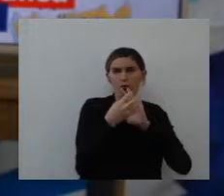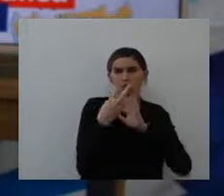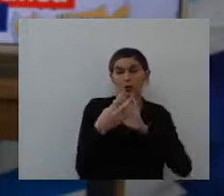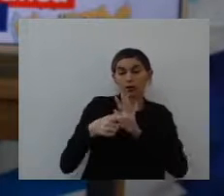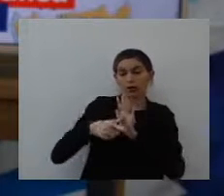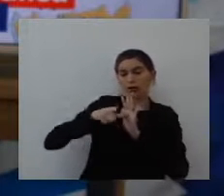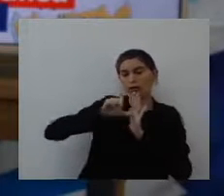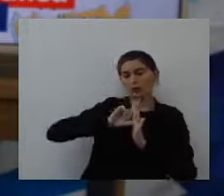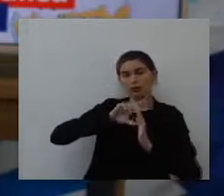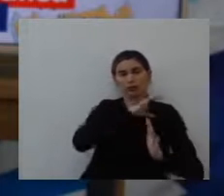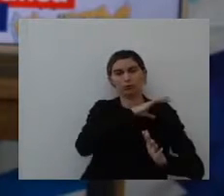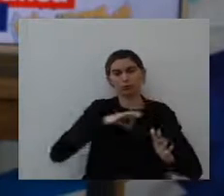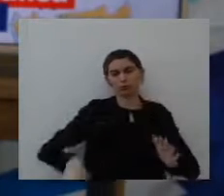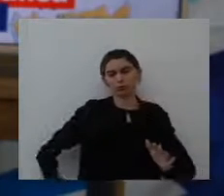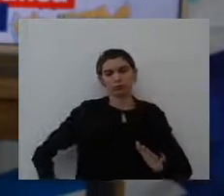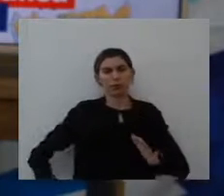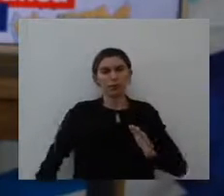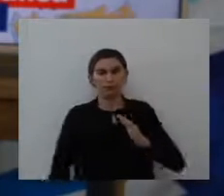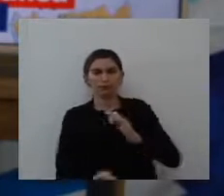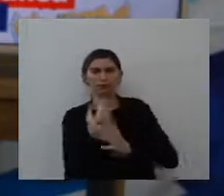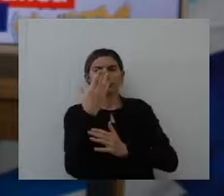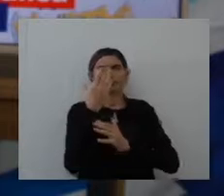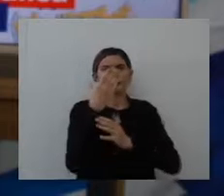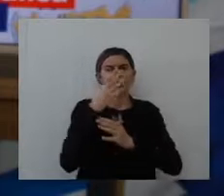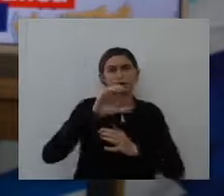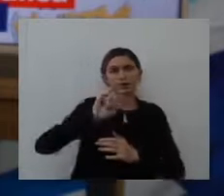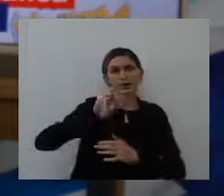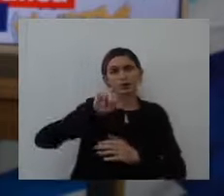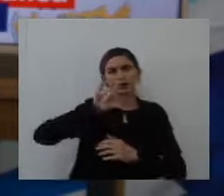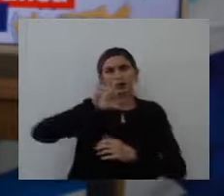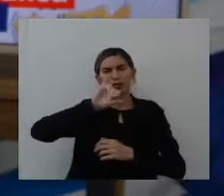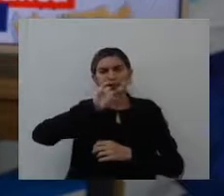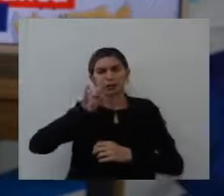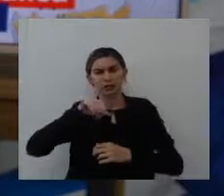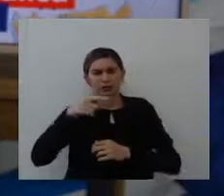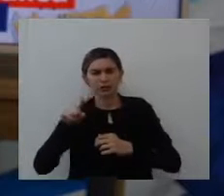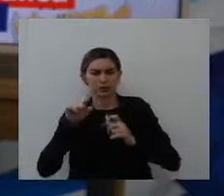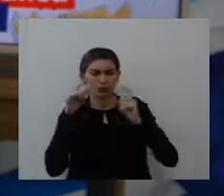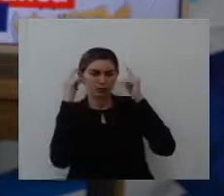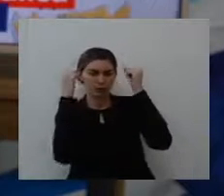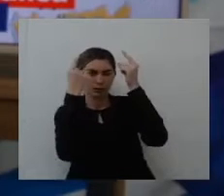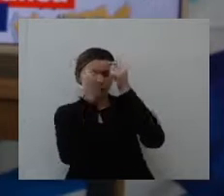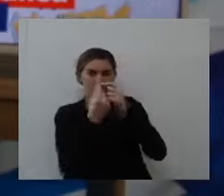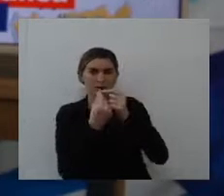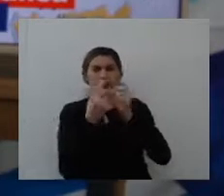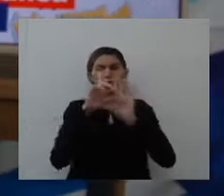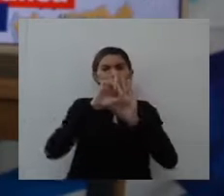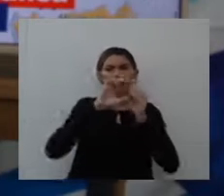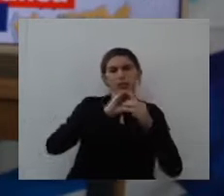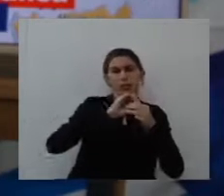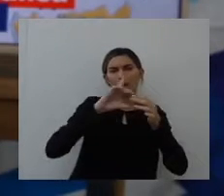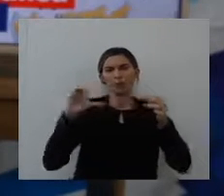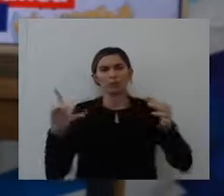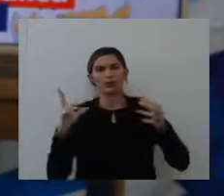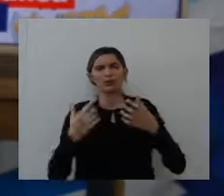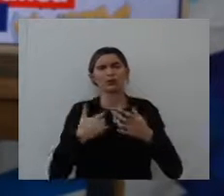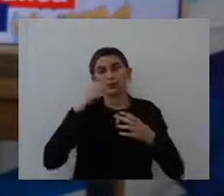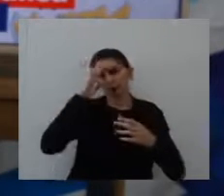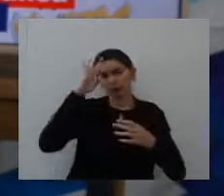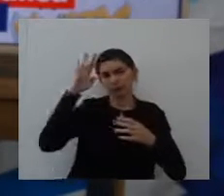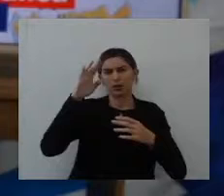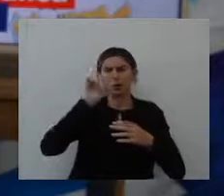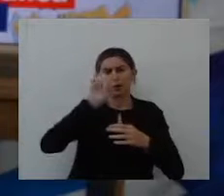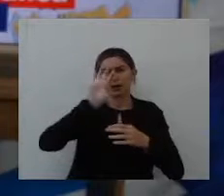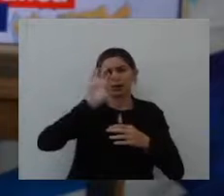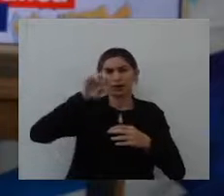a.C. Esse apogeu da civilização grega se dá na política, através da democracia, principalmente a